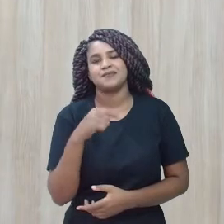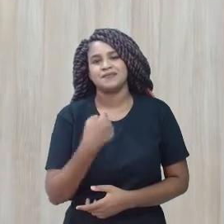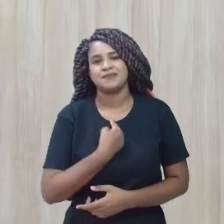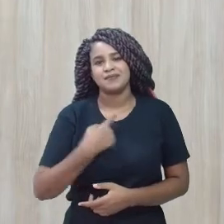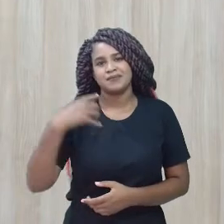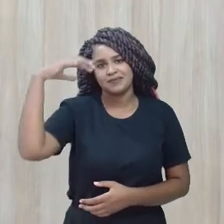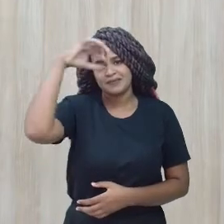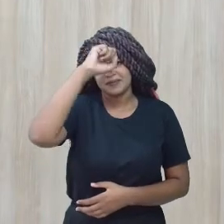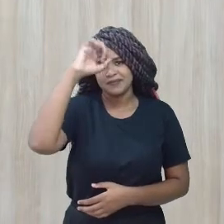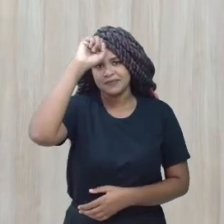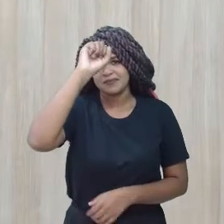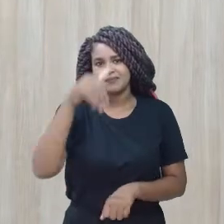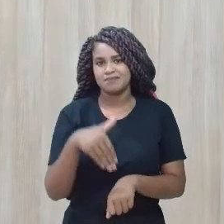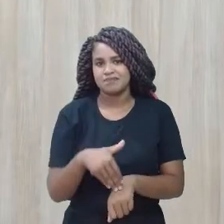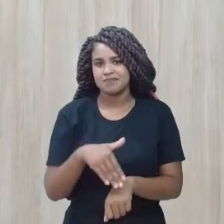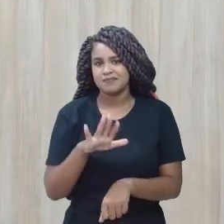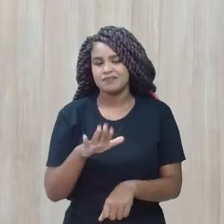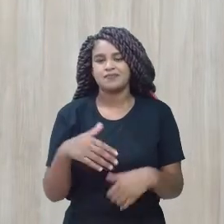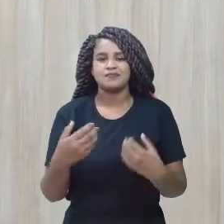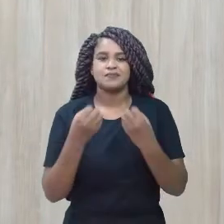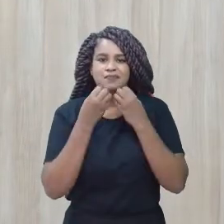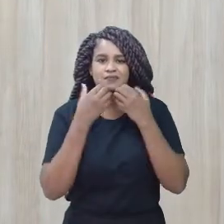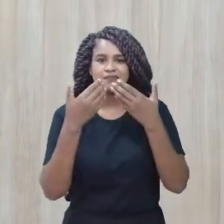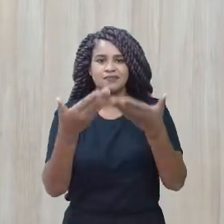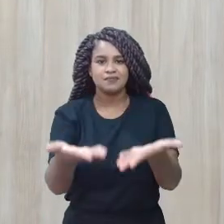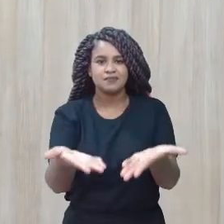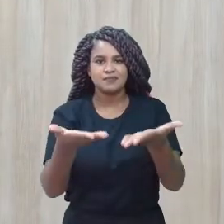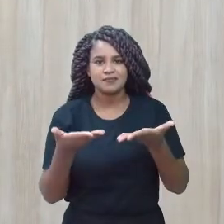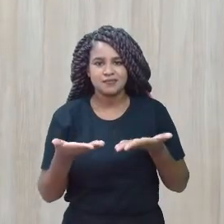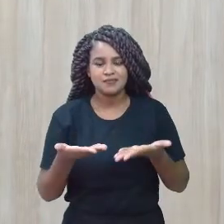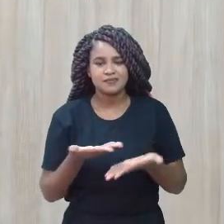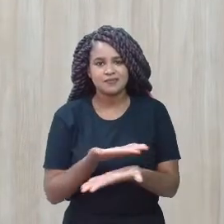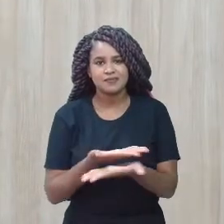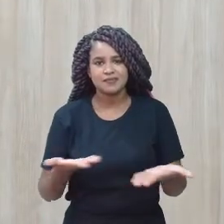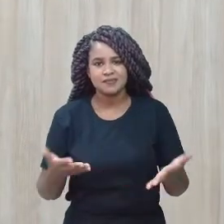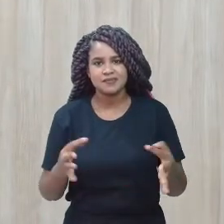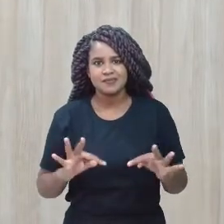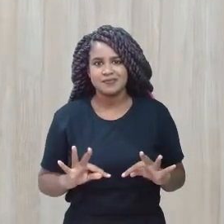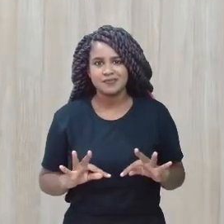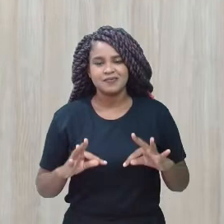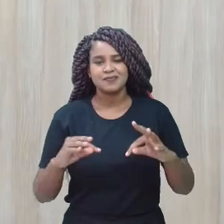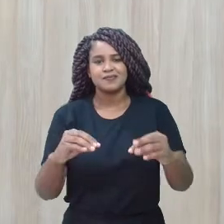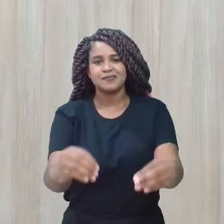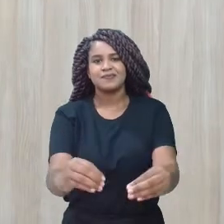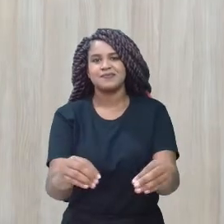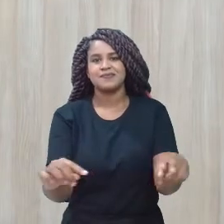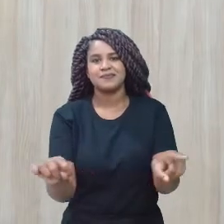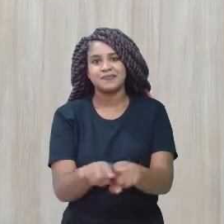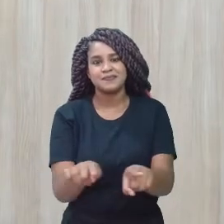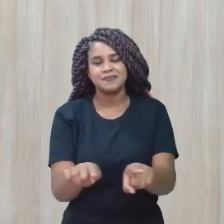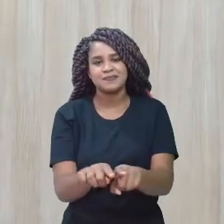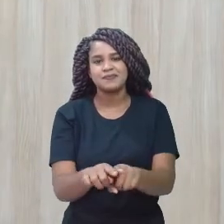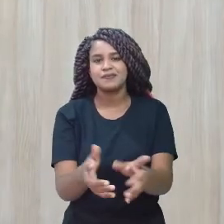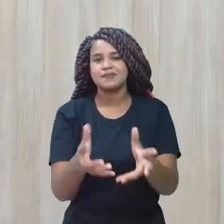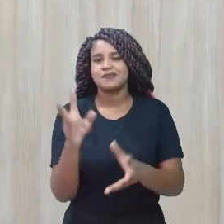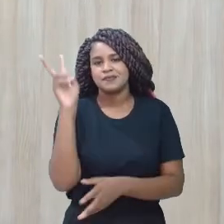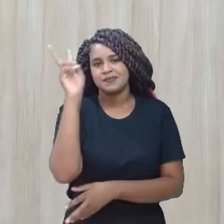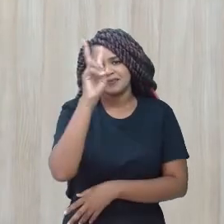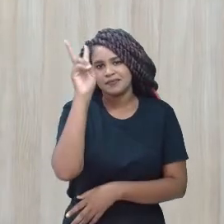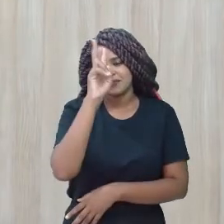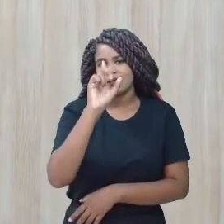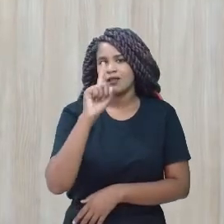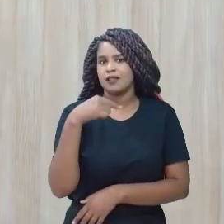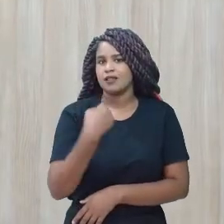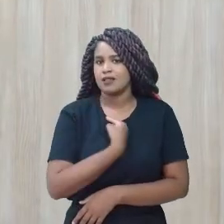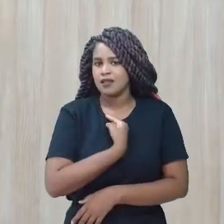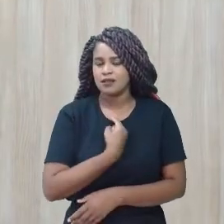e sabida, certo? Boas-vindas a todas e todos. E sempre gosto de lembrar que somos uma equipe,